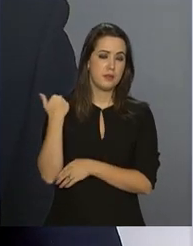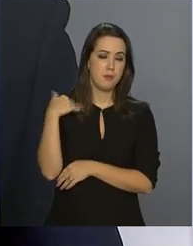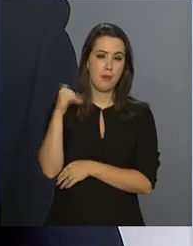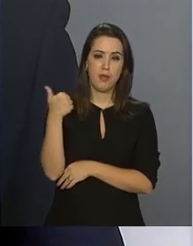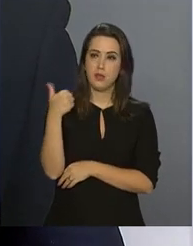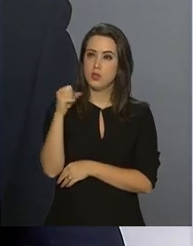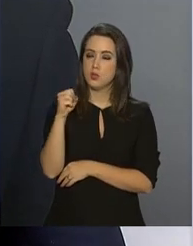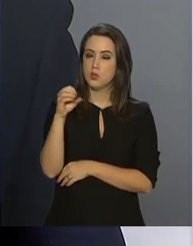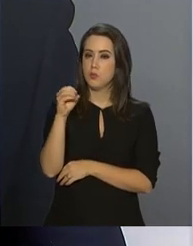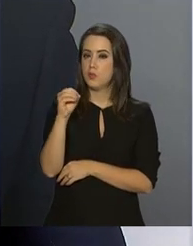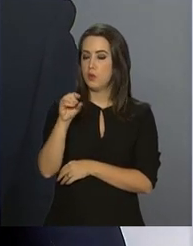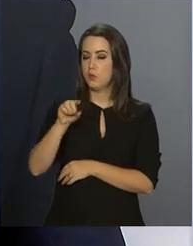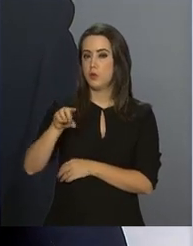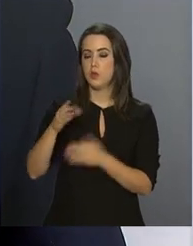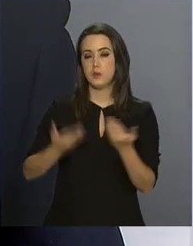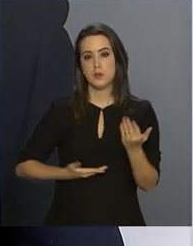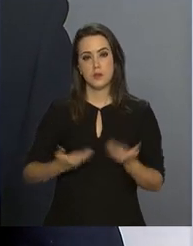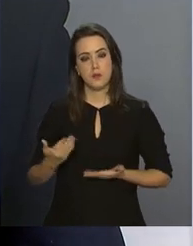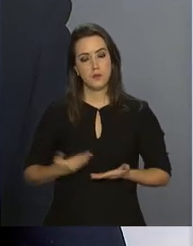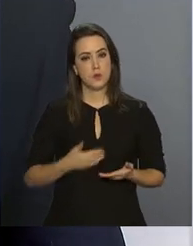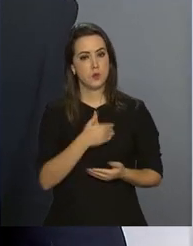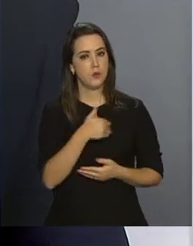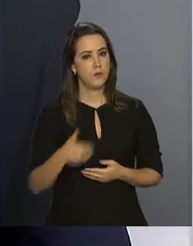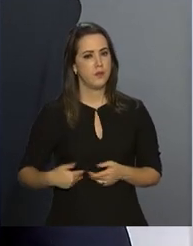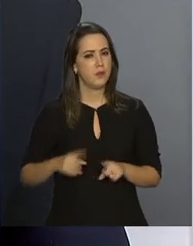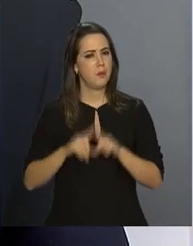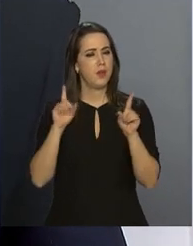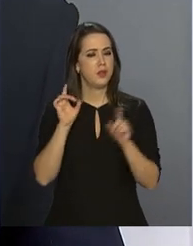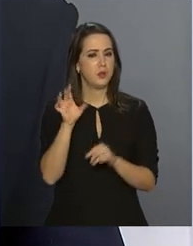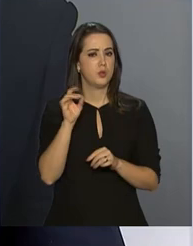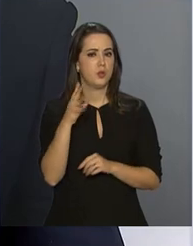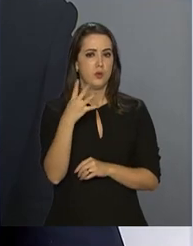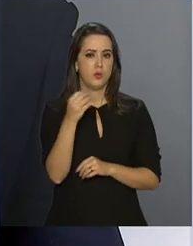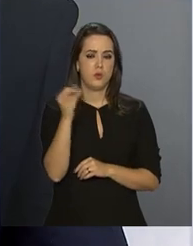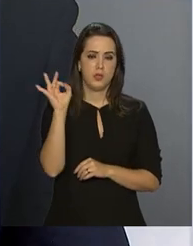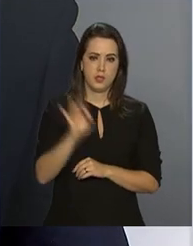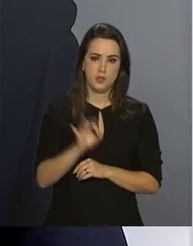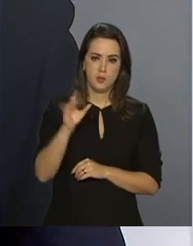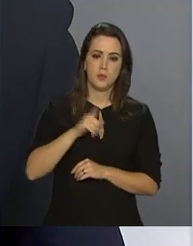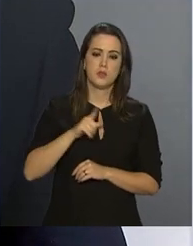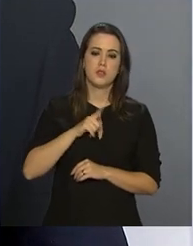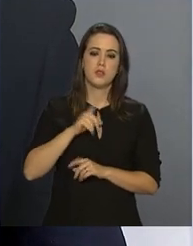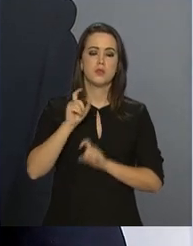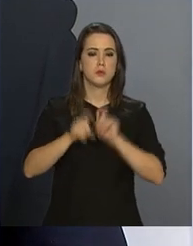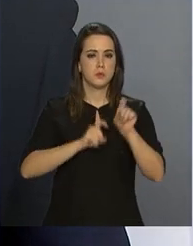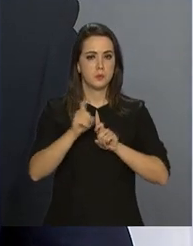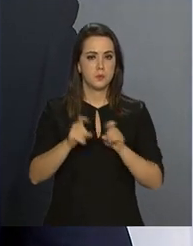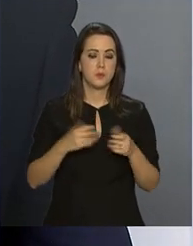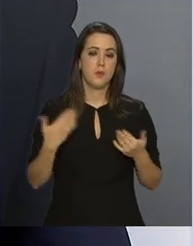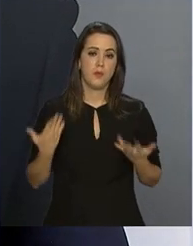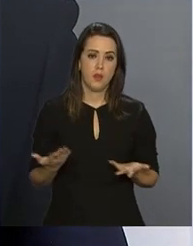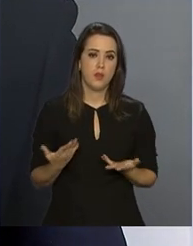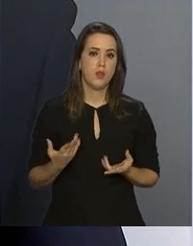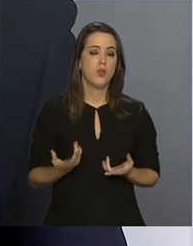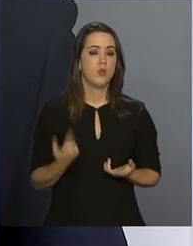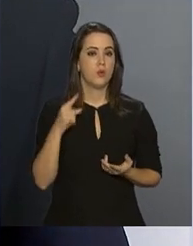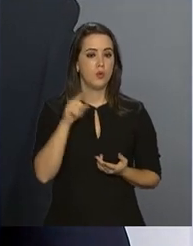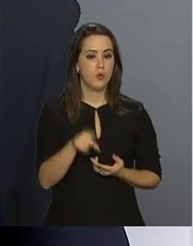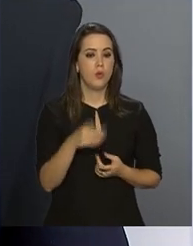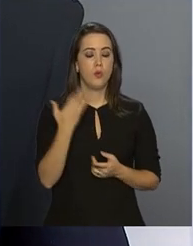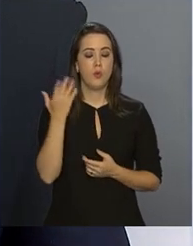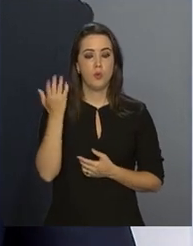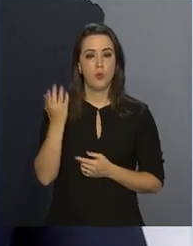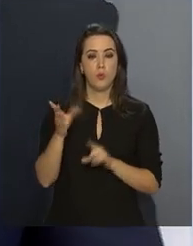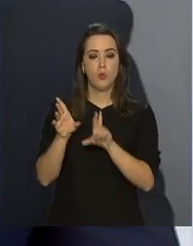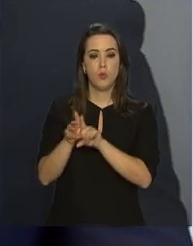.800 serviços públicos, mas apenas cerca de 40% deles são digitais. Com o rede.gov